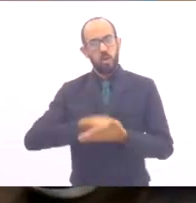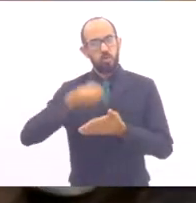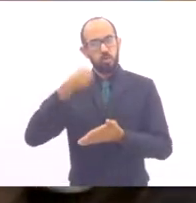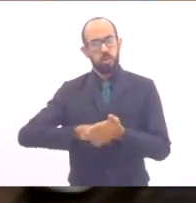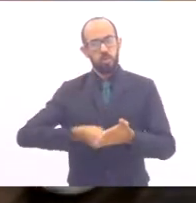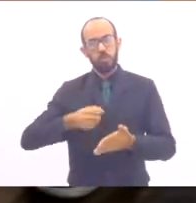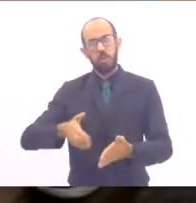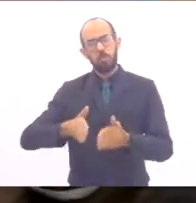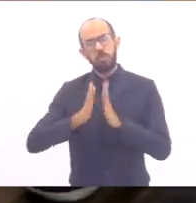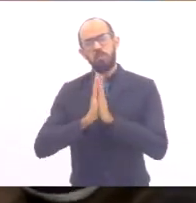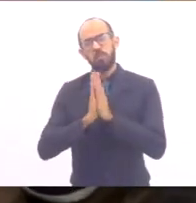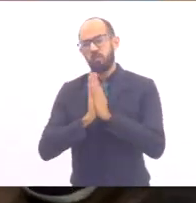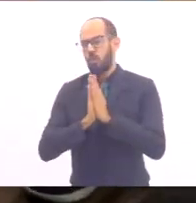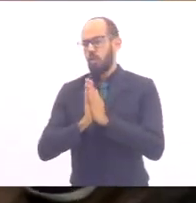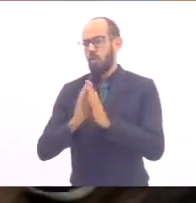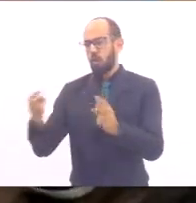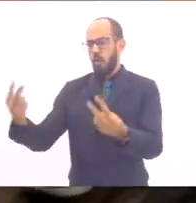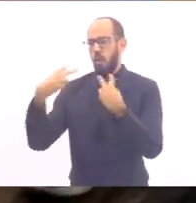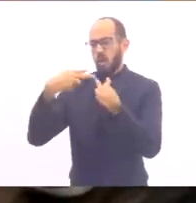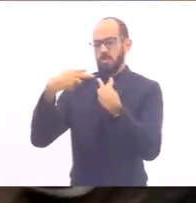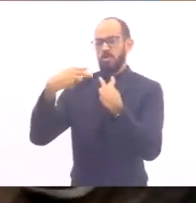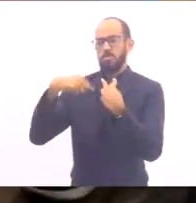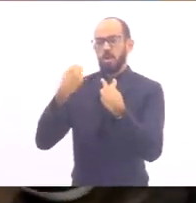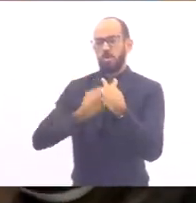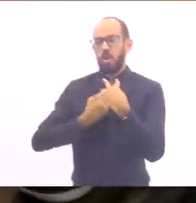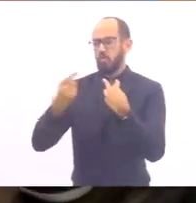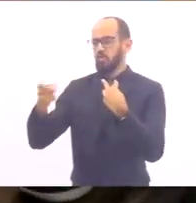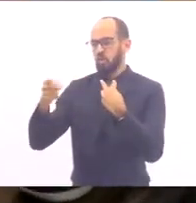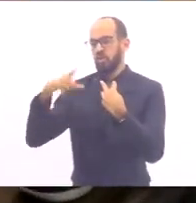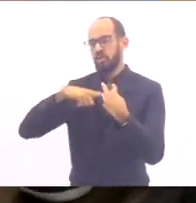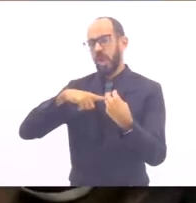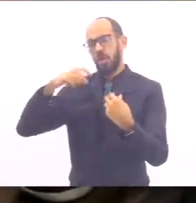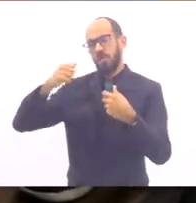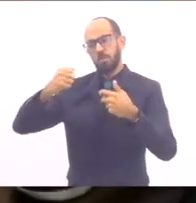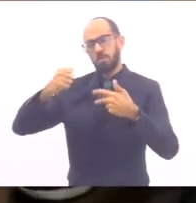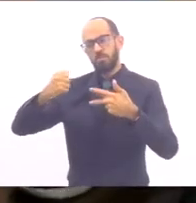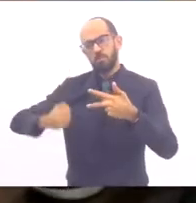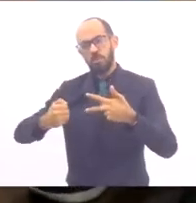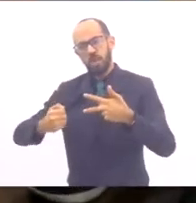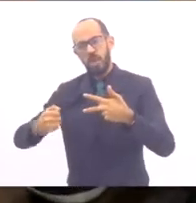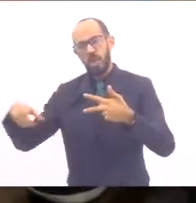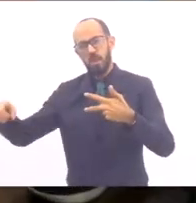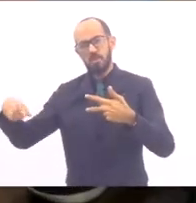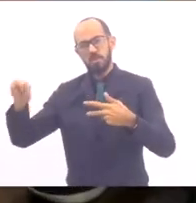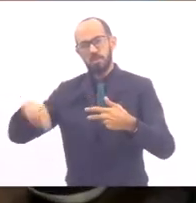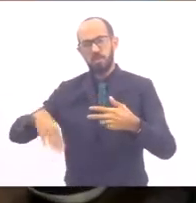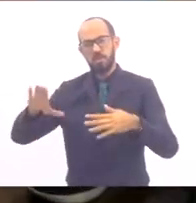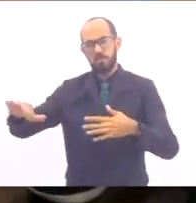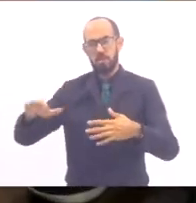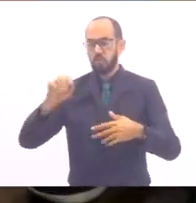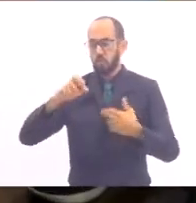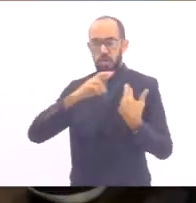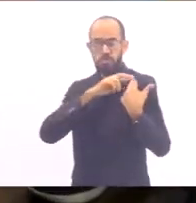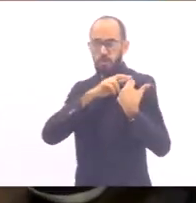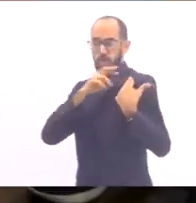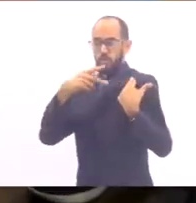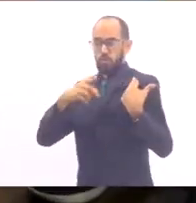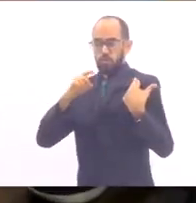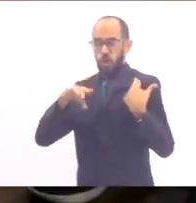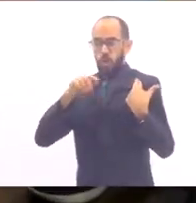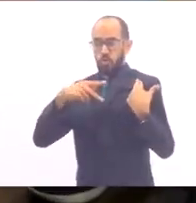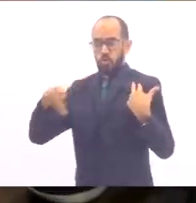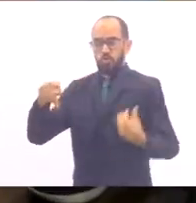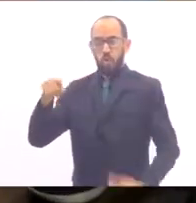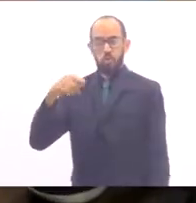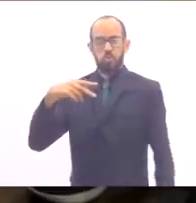olhe, por favor, para nós, o senhor tem poder. Mas não é só o senhor, não. A gente não deve jogar só a responsabilidade no senhor, não,